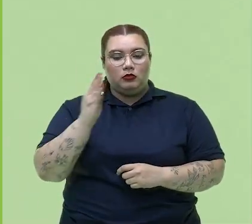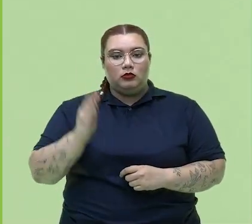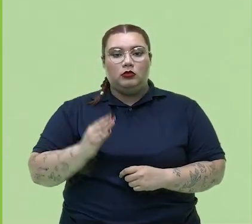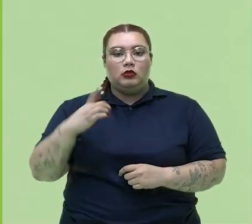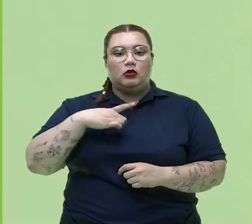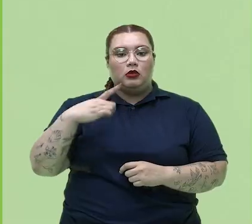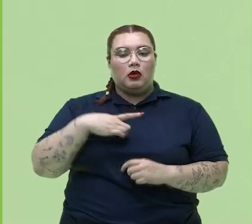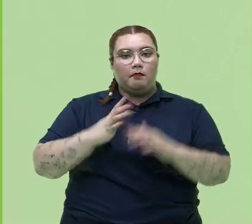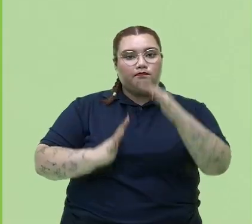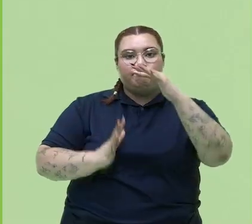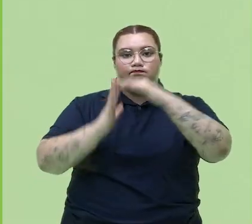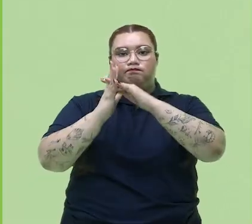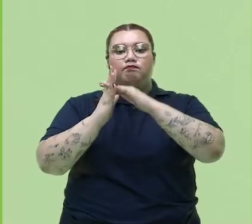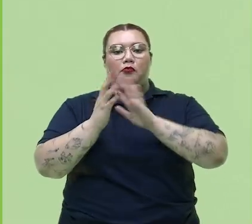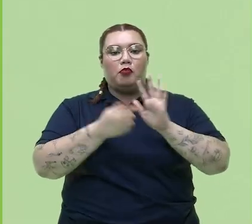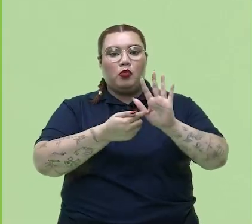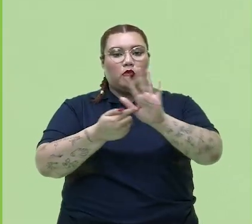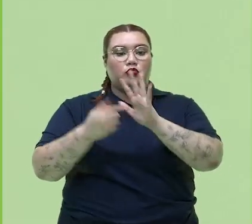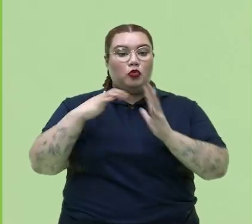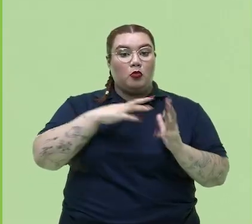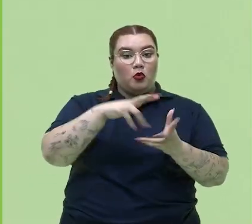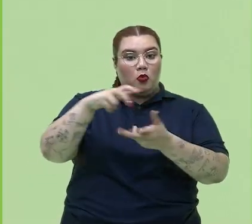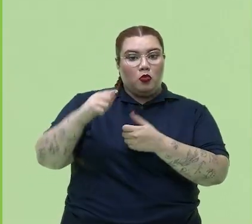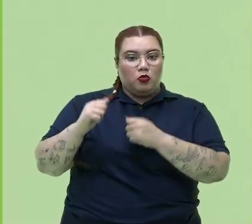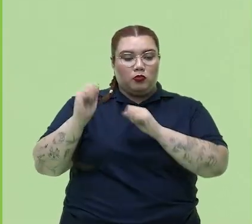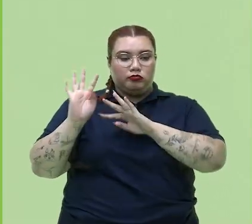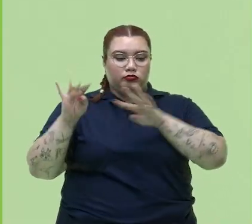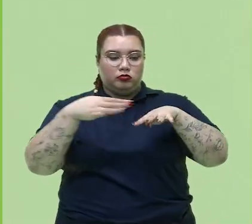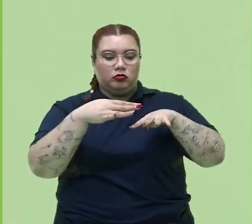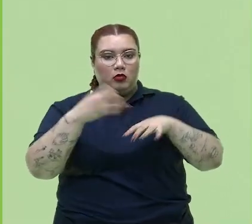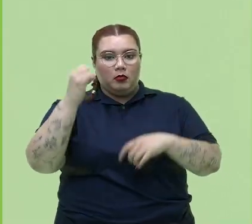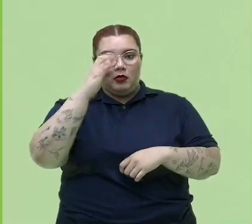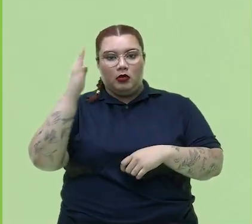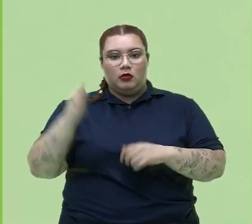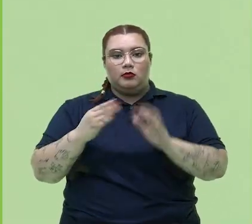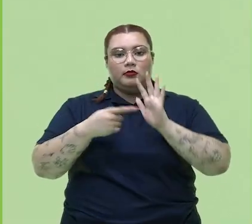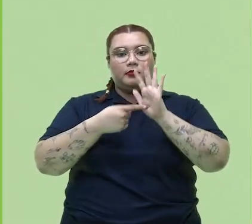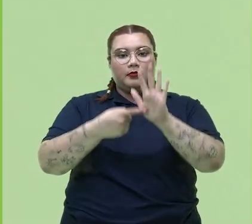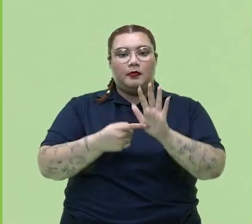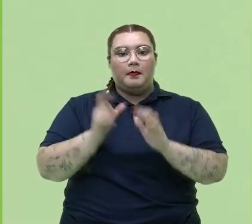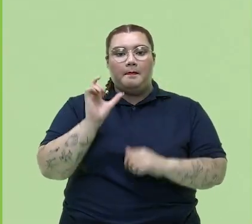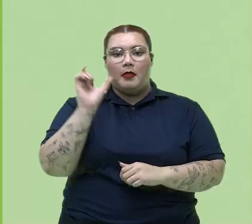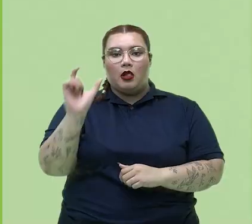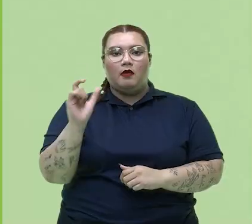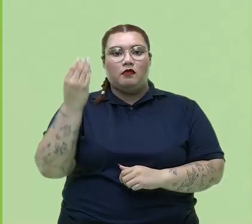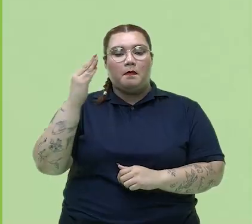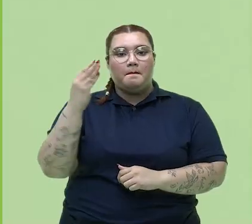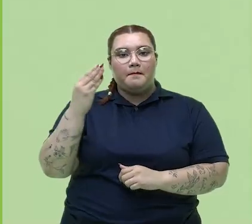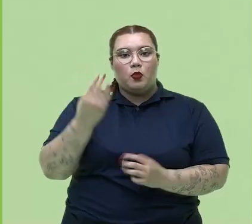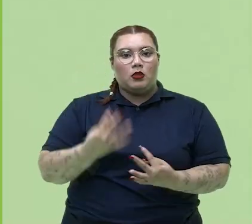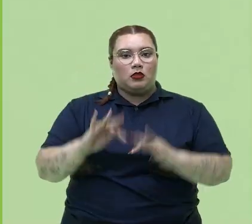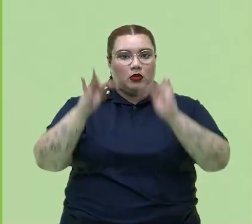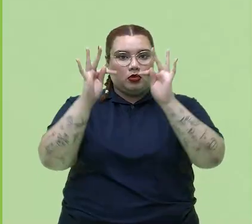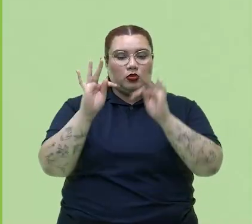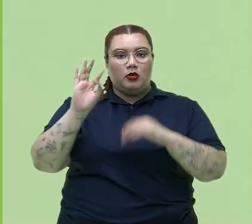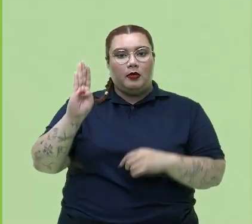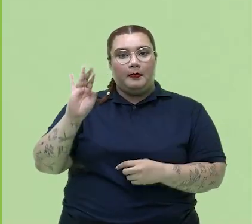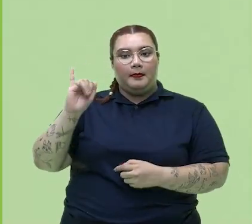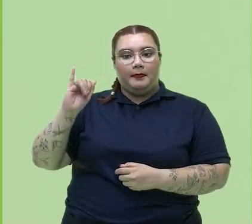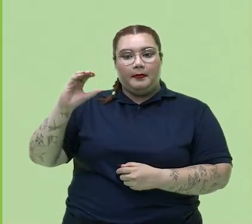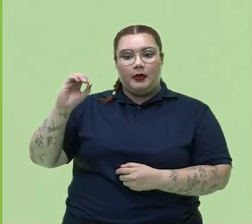ganha um destaque mundial, né, quando se faz o uso dessa palavra, né, do termo da biotecnologia. Nós temos